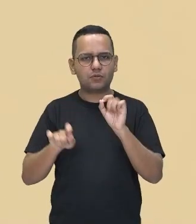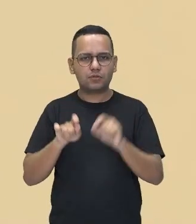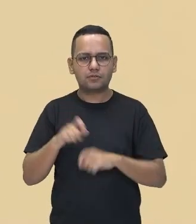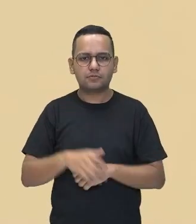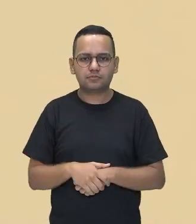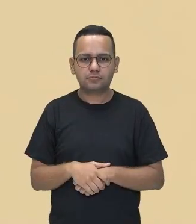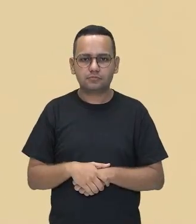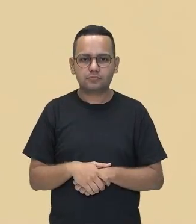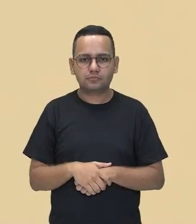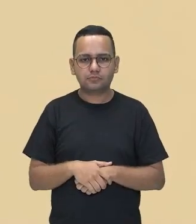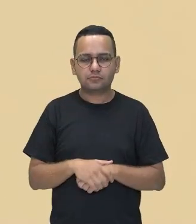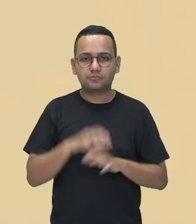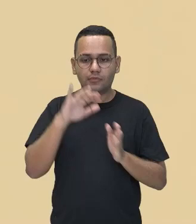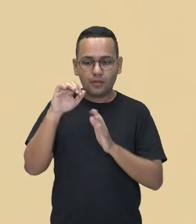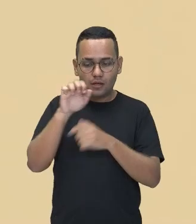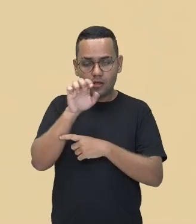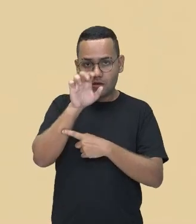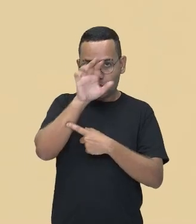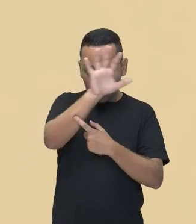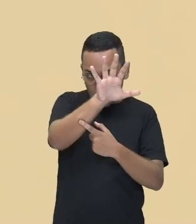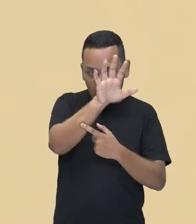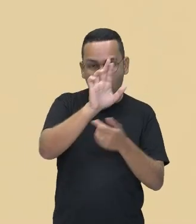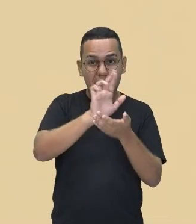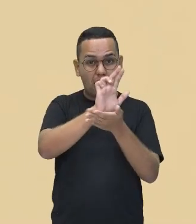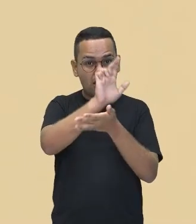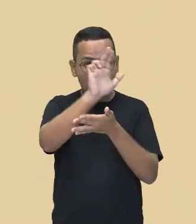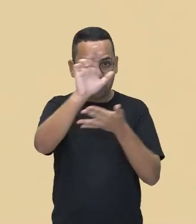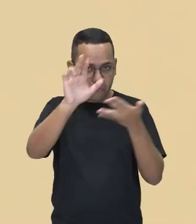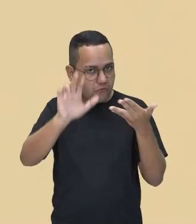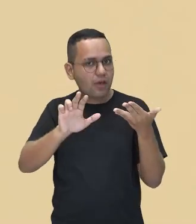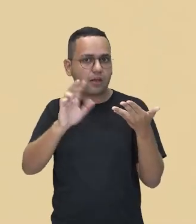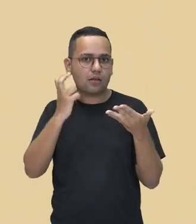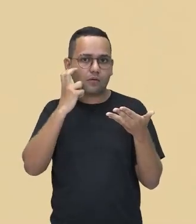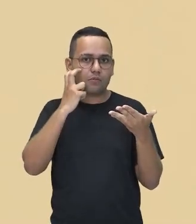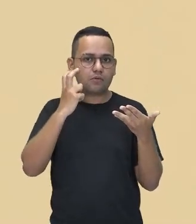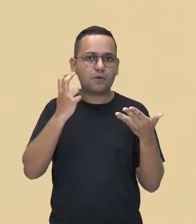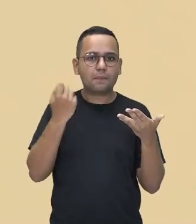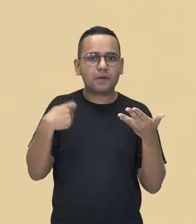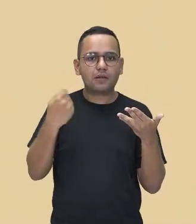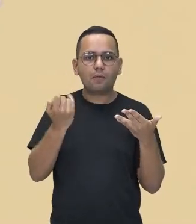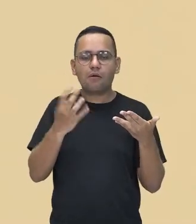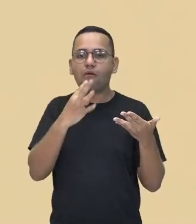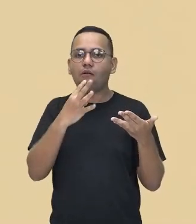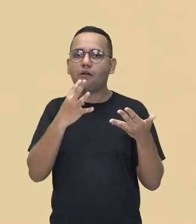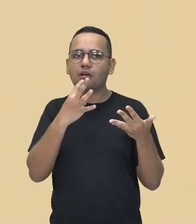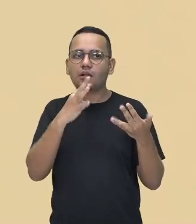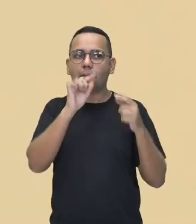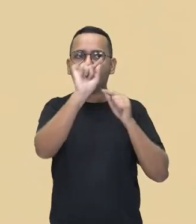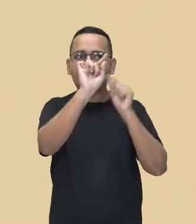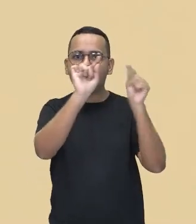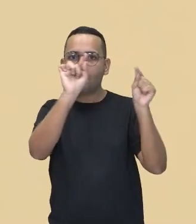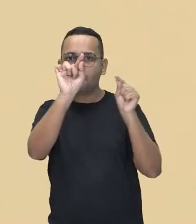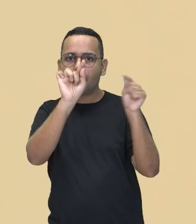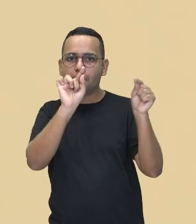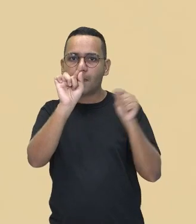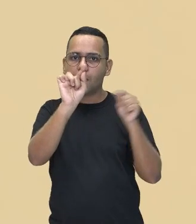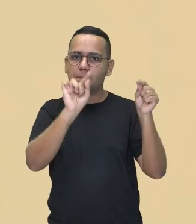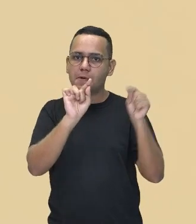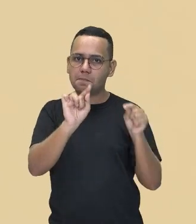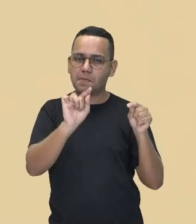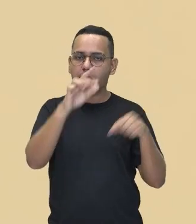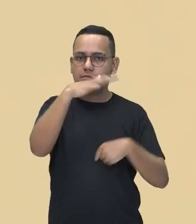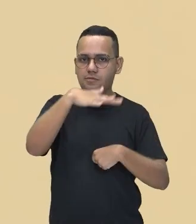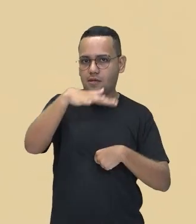região muito diversa, é importante, então, a gente conhecer essa diversidade, então, que compõe a nossa